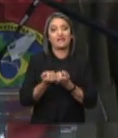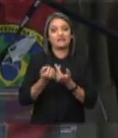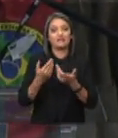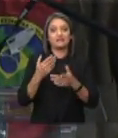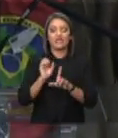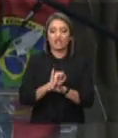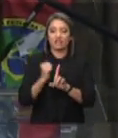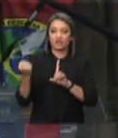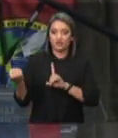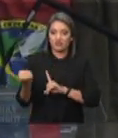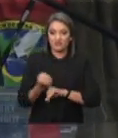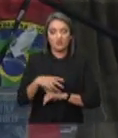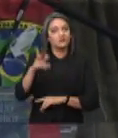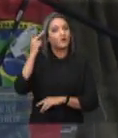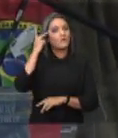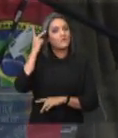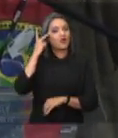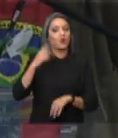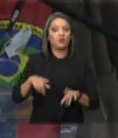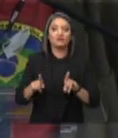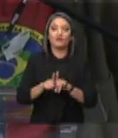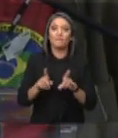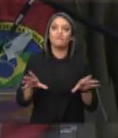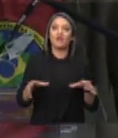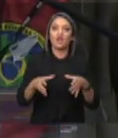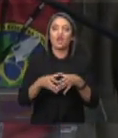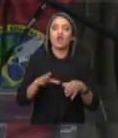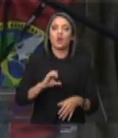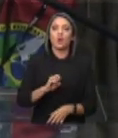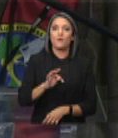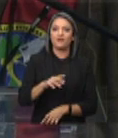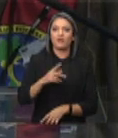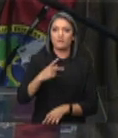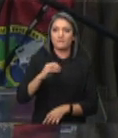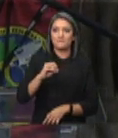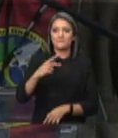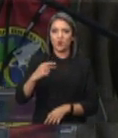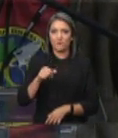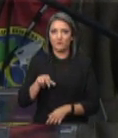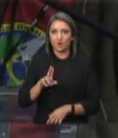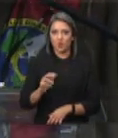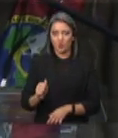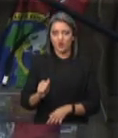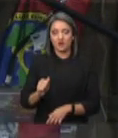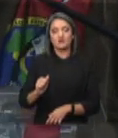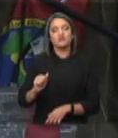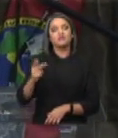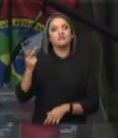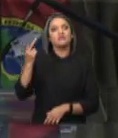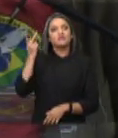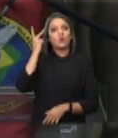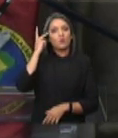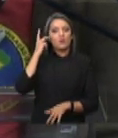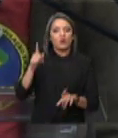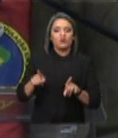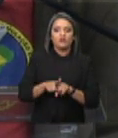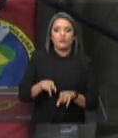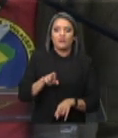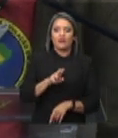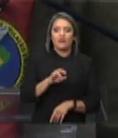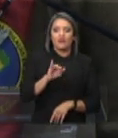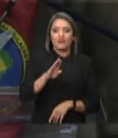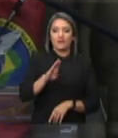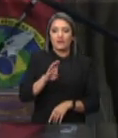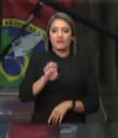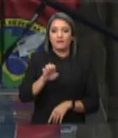com ceias E também faço parte do comitê pop rua de São Paulo e de Ribeirão Preto né e